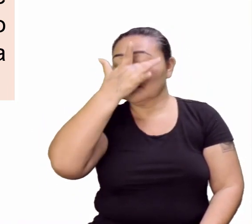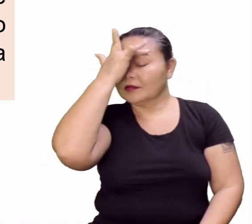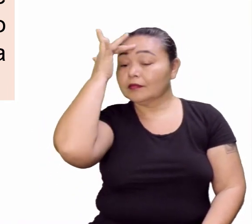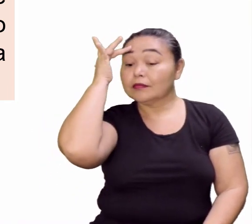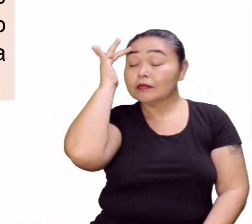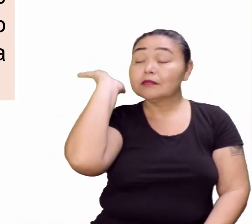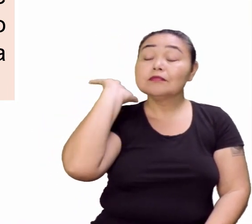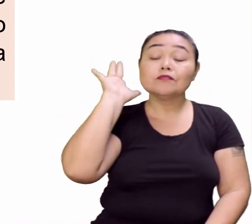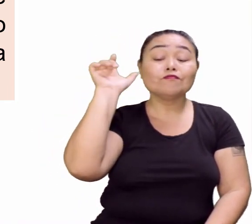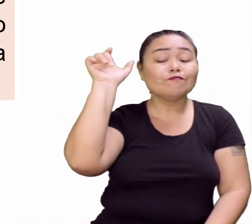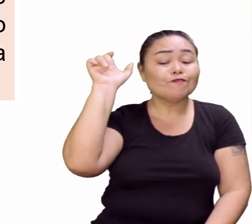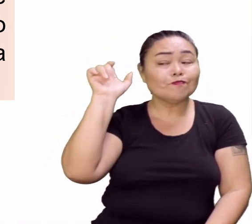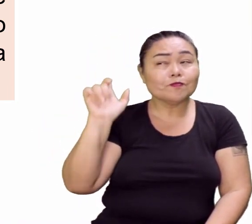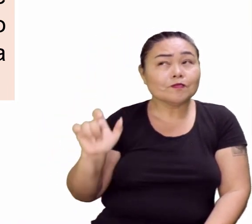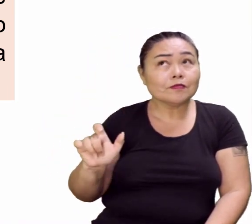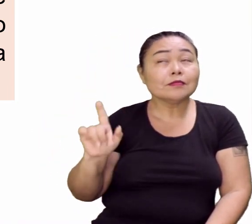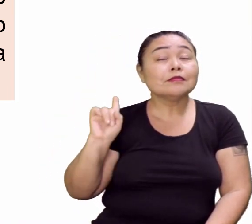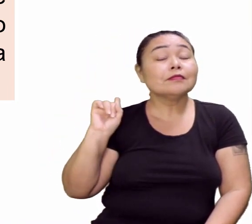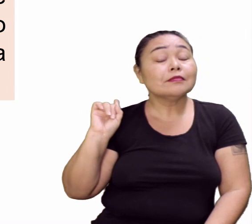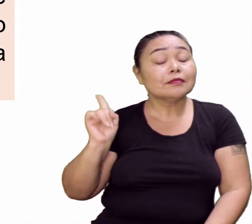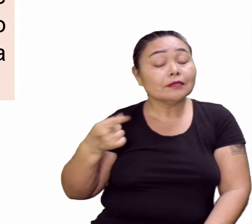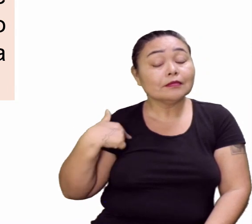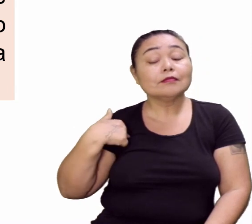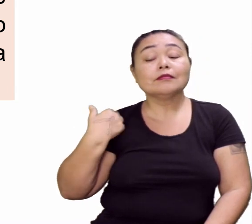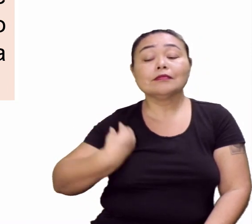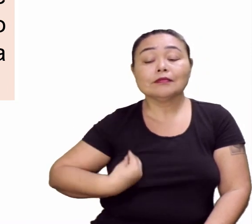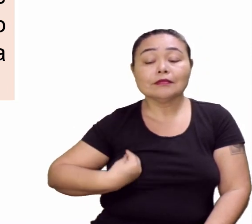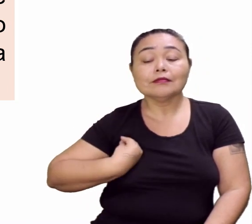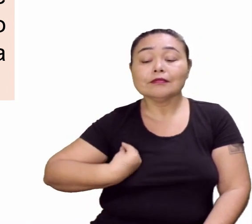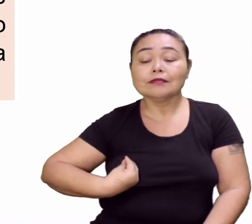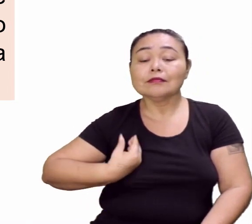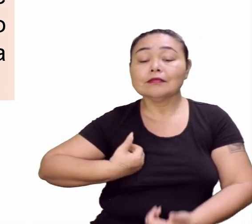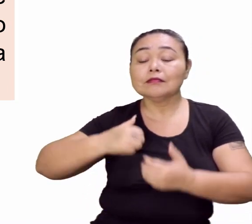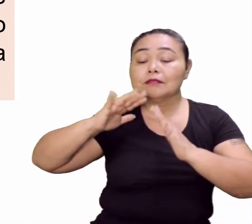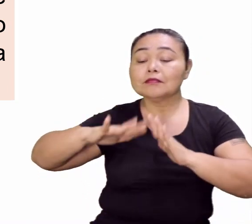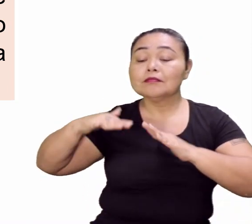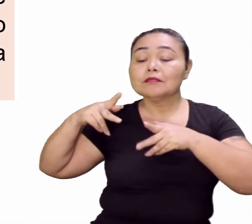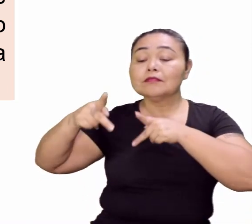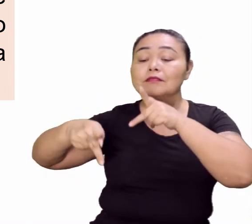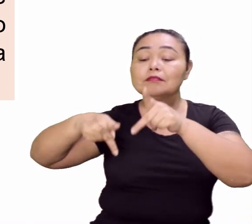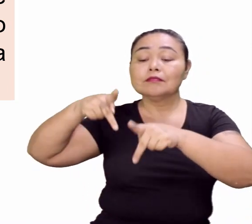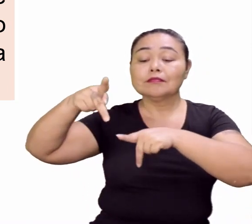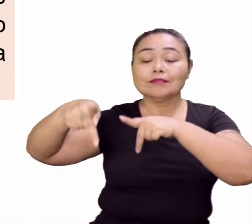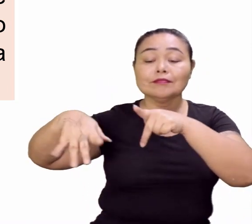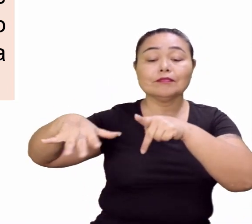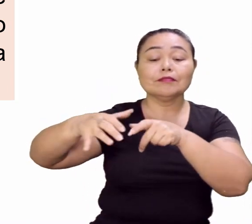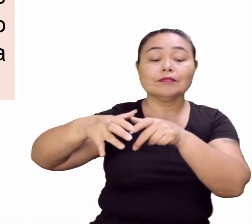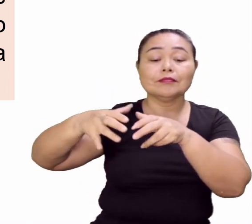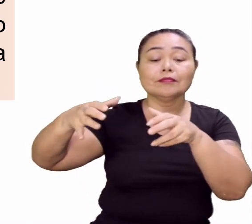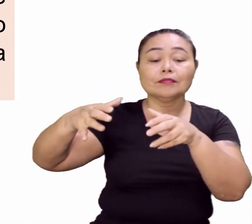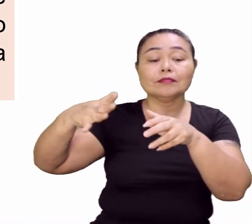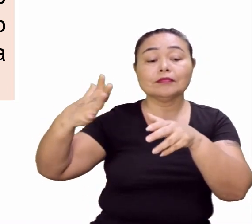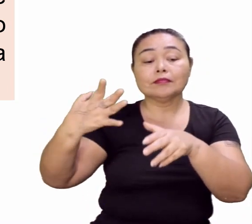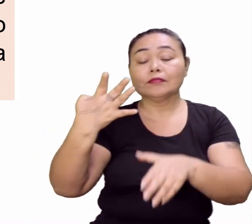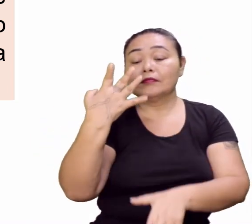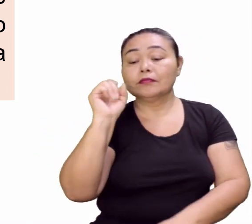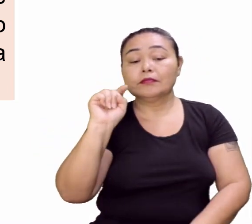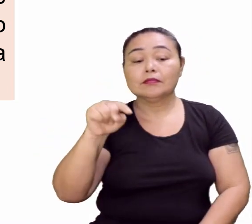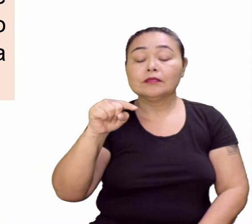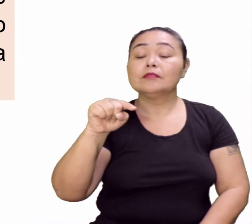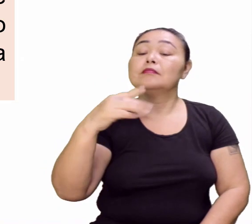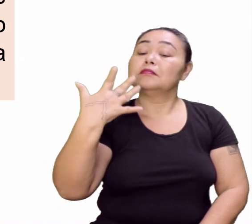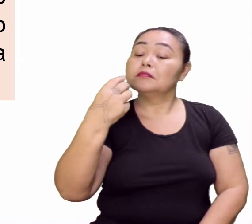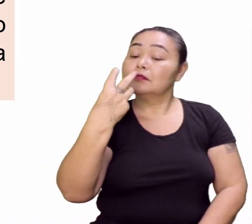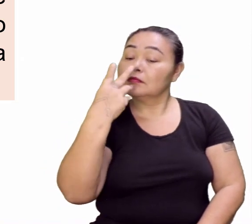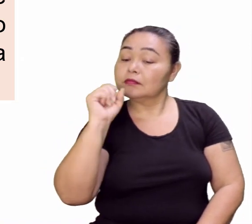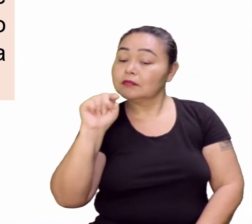já viviam densamente povoadas nos lugares. Sim. Então, de 4 a 3 mil anos